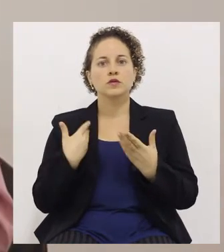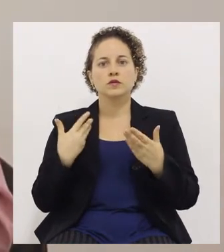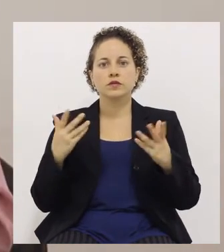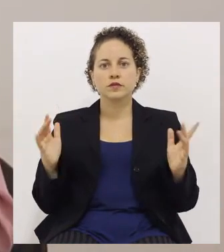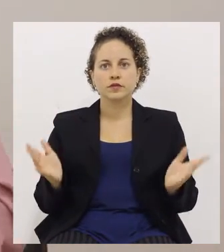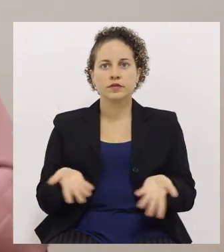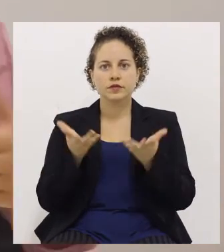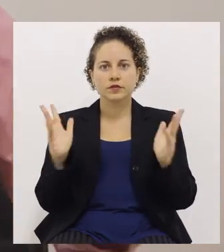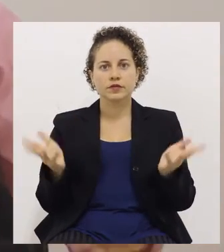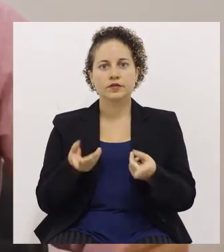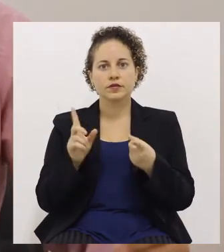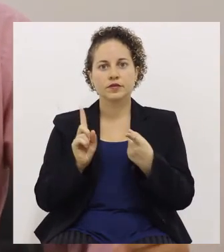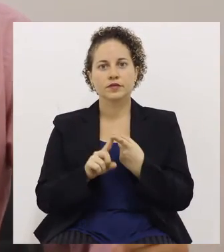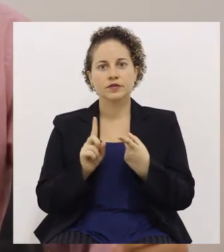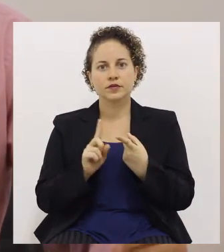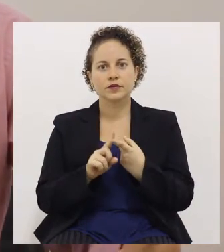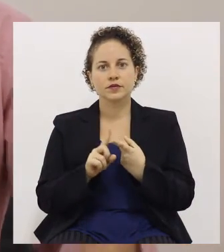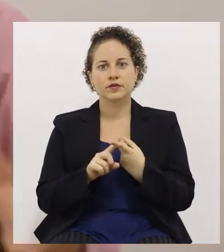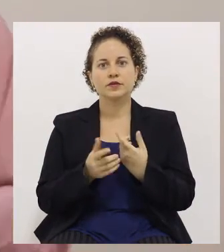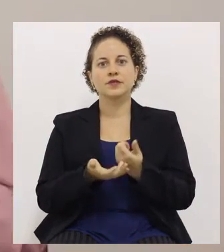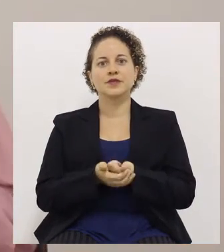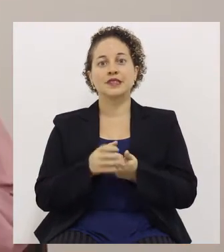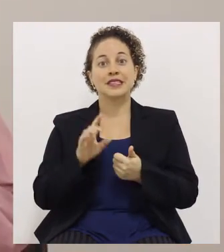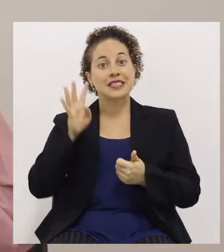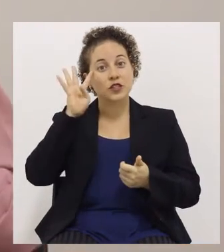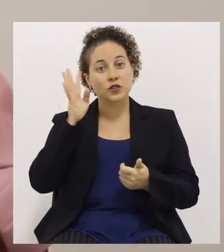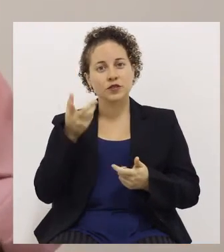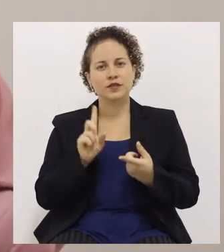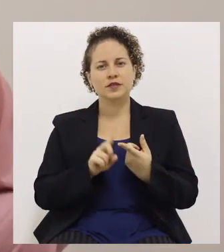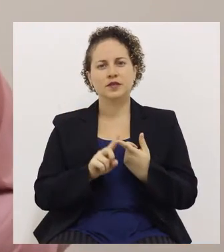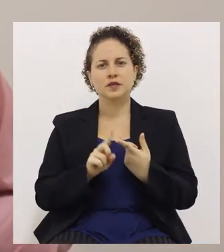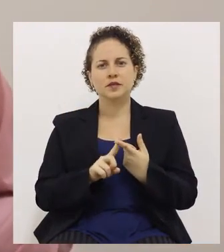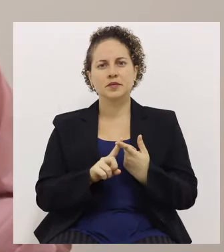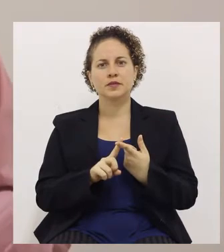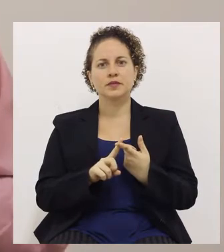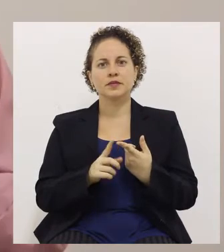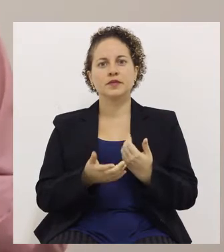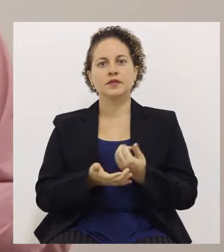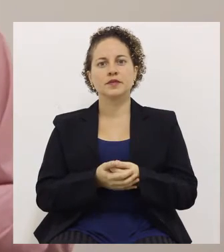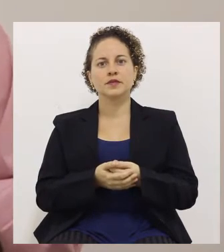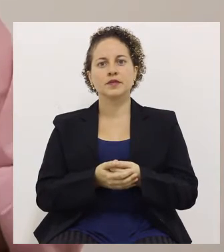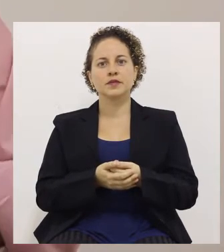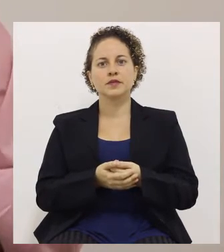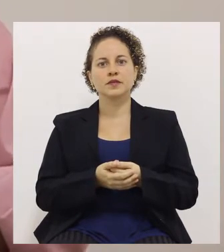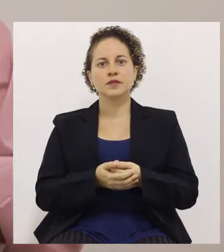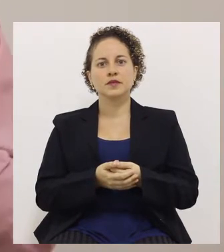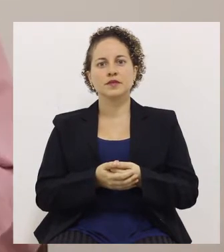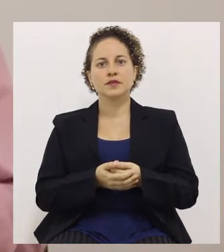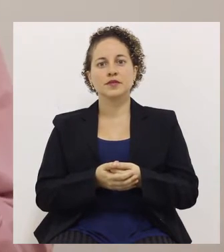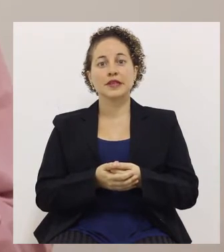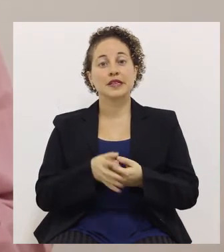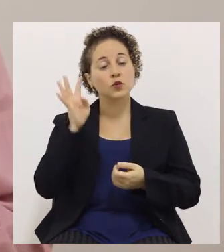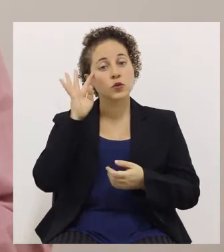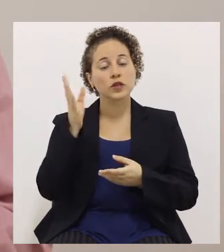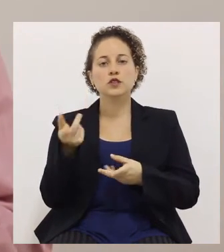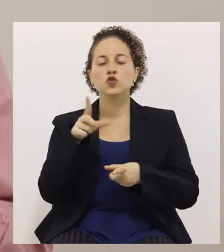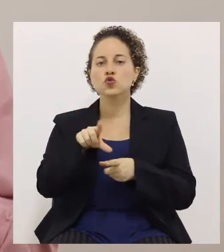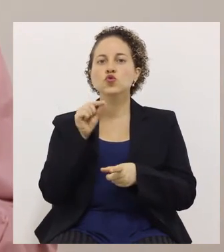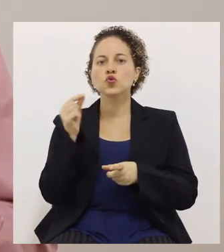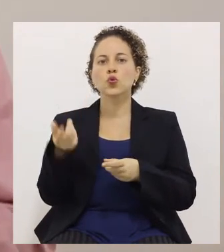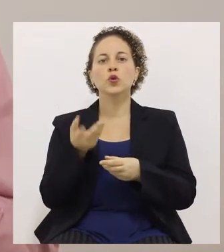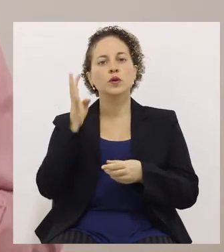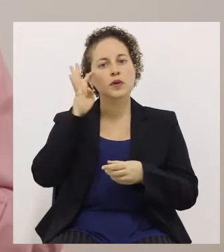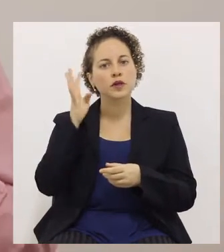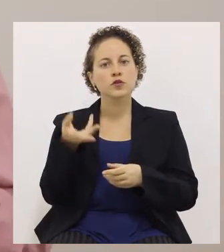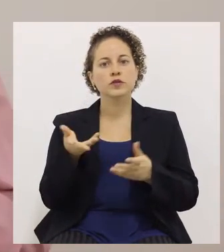eu promovê-lo, o que vai acontecer com ele? Se eu não promovê-lo, o que vai acontecer com ele? E aí tem que analisar o que é que cada uma dessas alternativas,